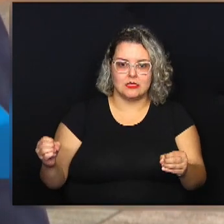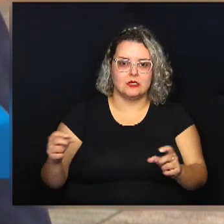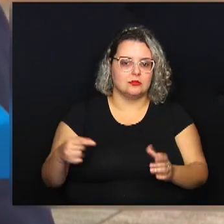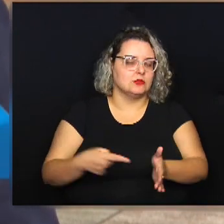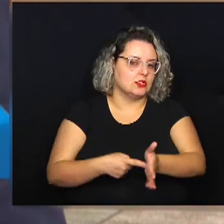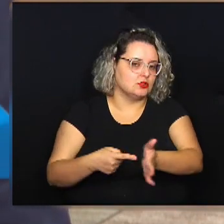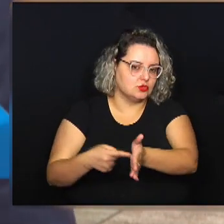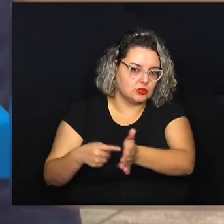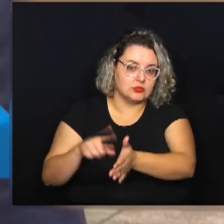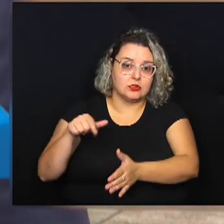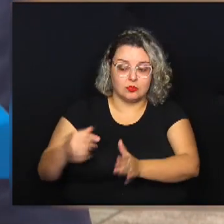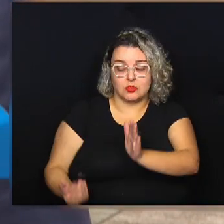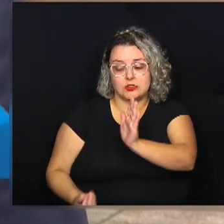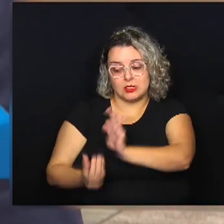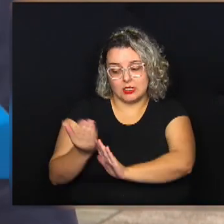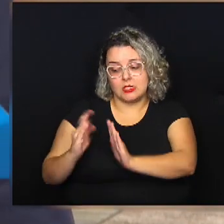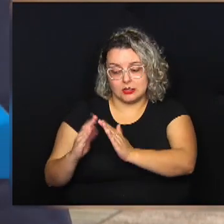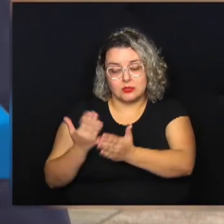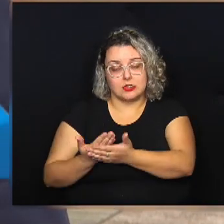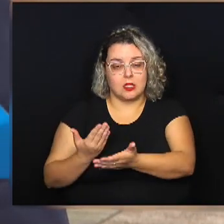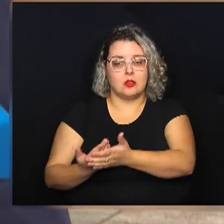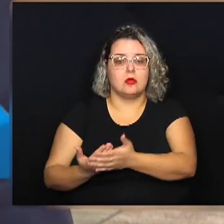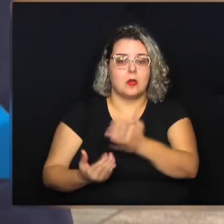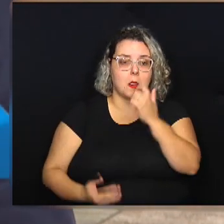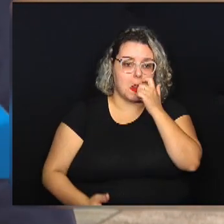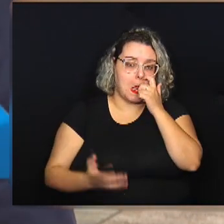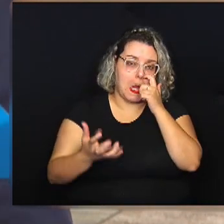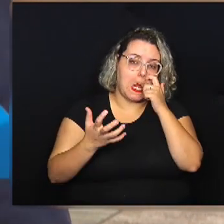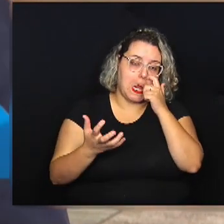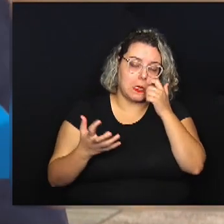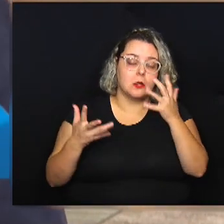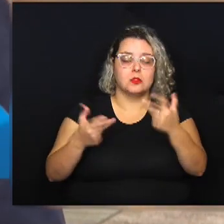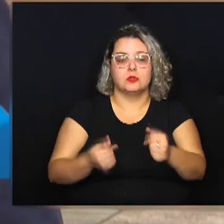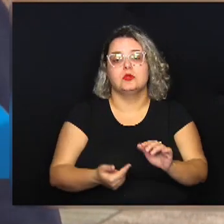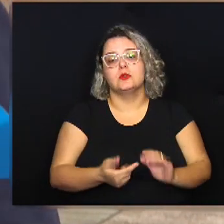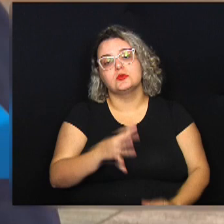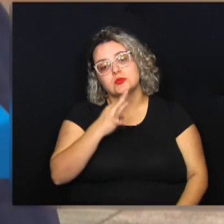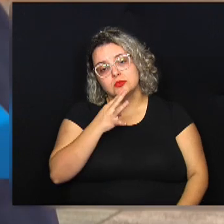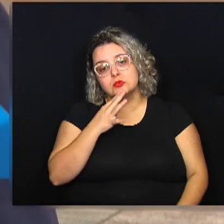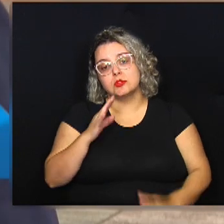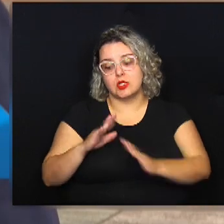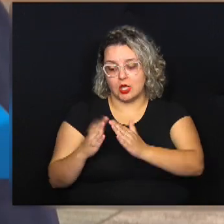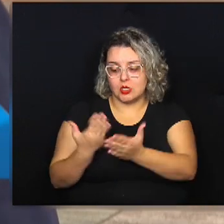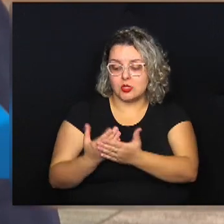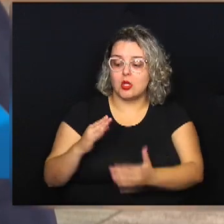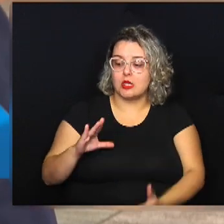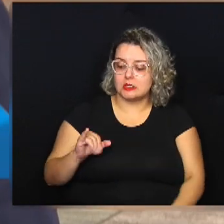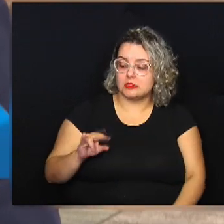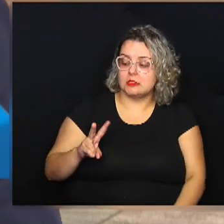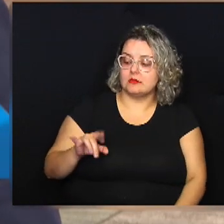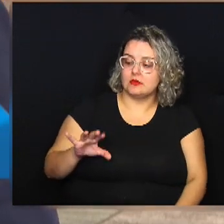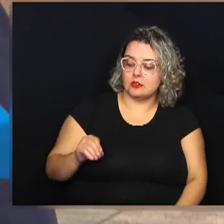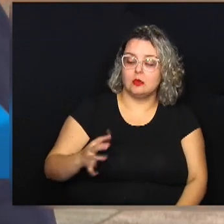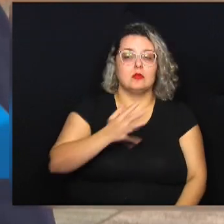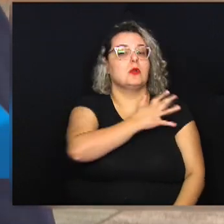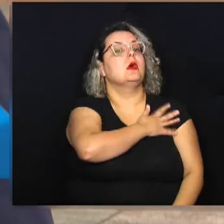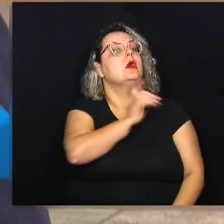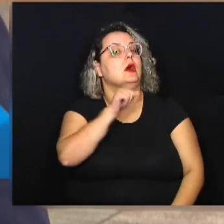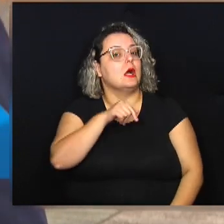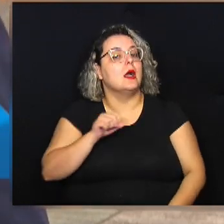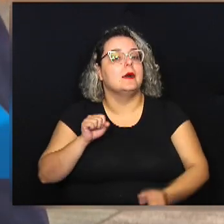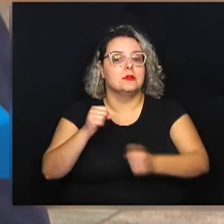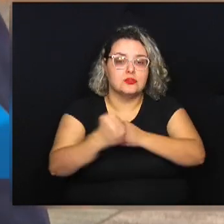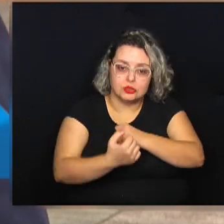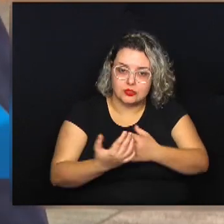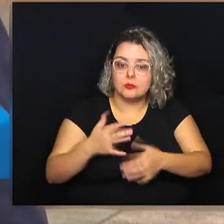da implantação. Então eu quero que todos conheçam para mostrar que a escola cívico-militar é uma escola que é um fator de proteção